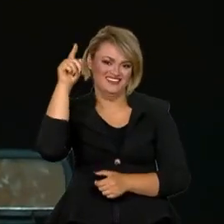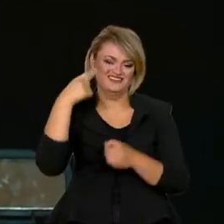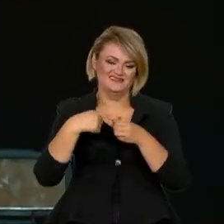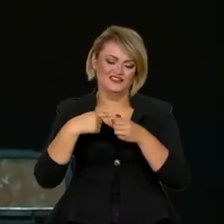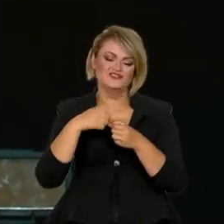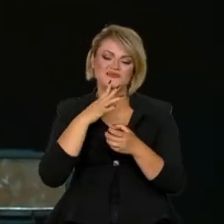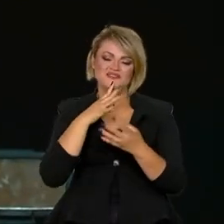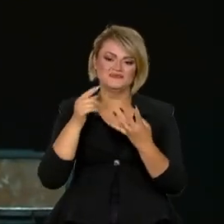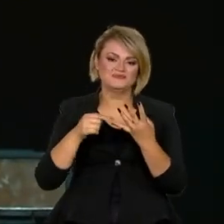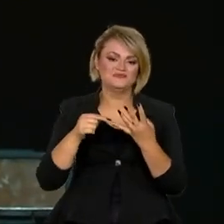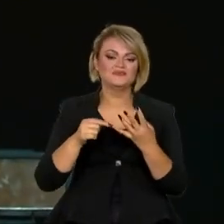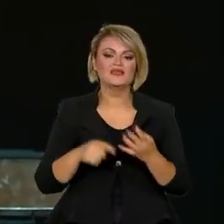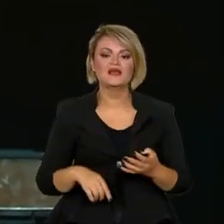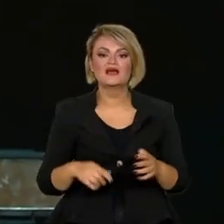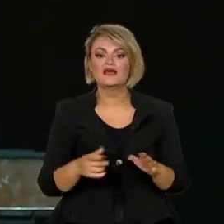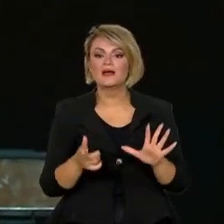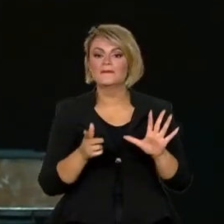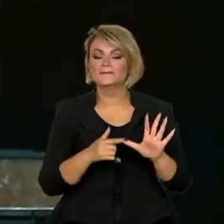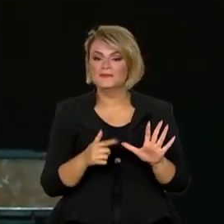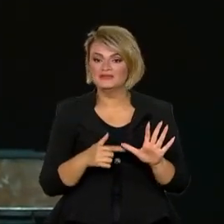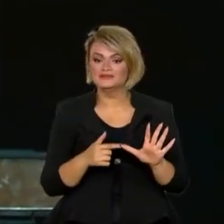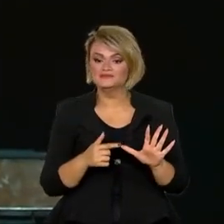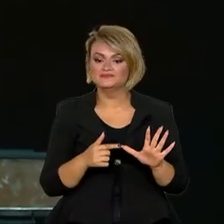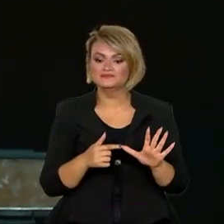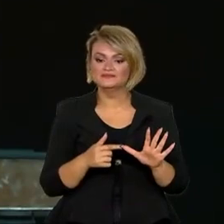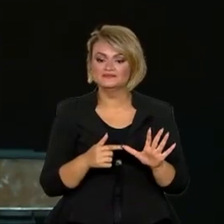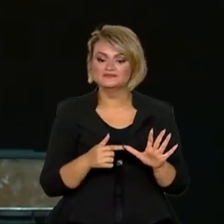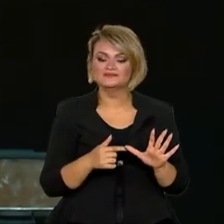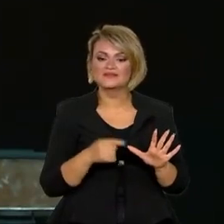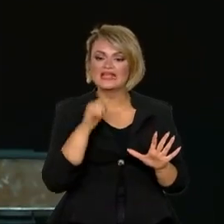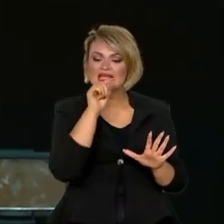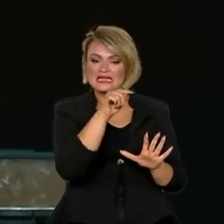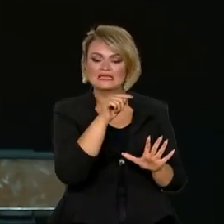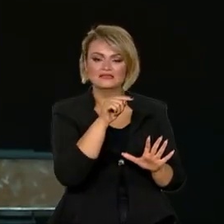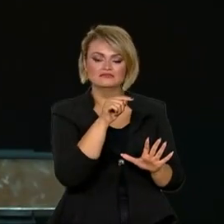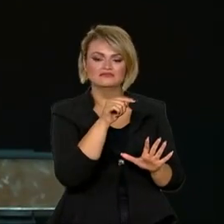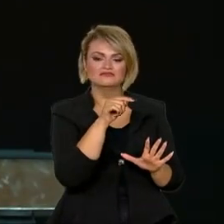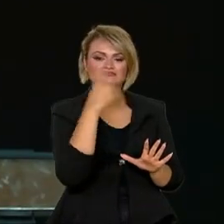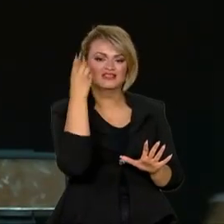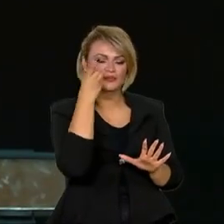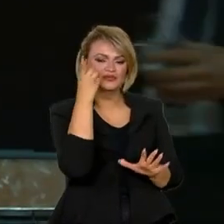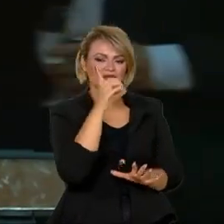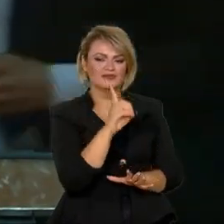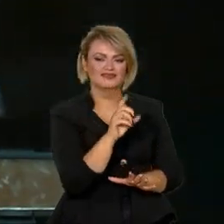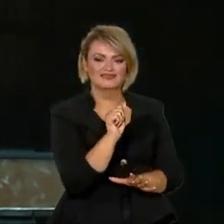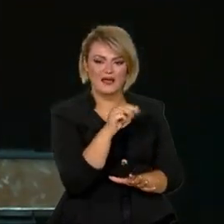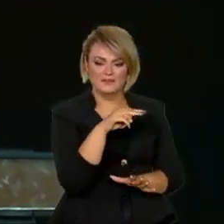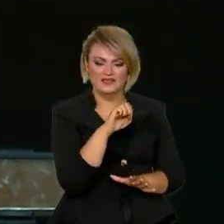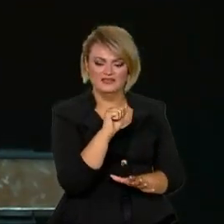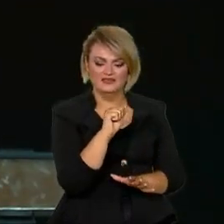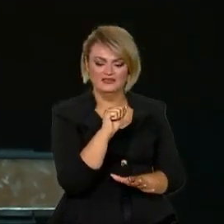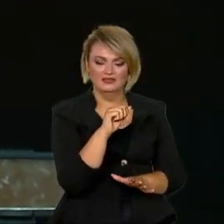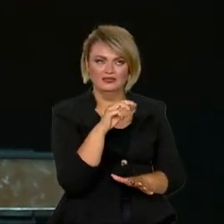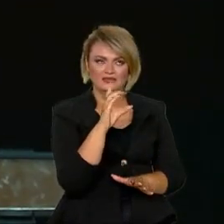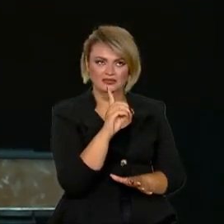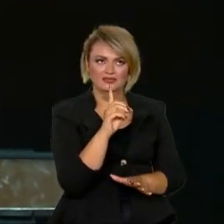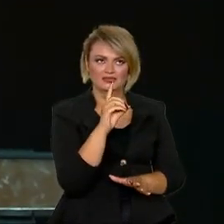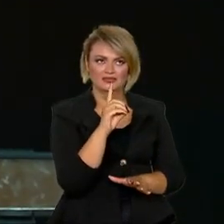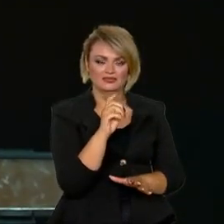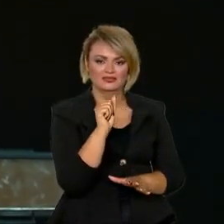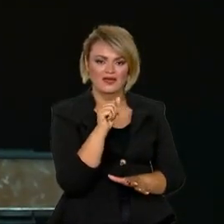Grande, a gente se relacionou muito. Cumprimentar, em nome do deputado Damião Feliciano, todos os deputados